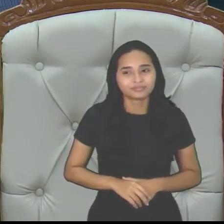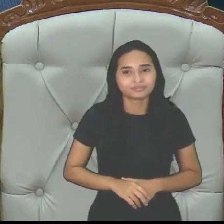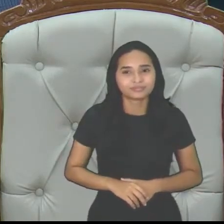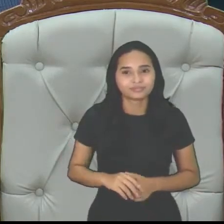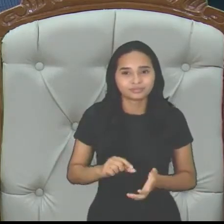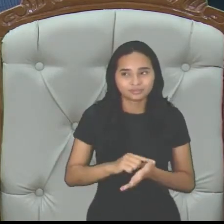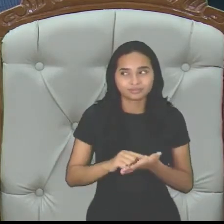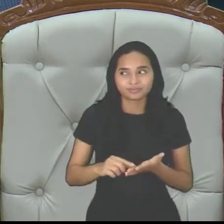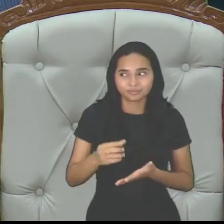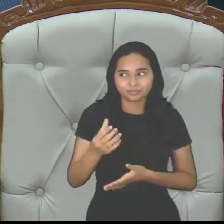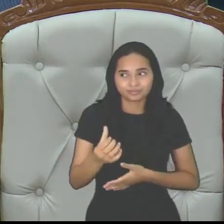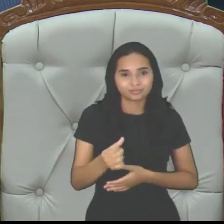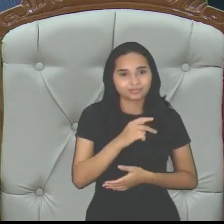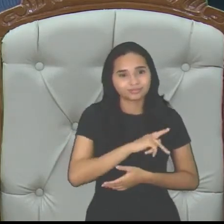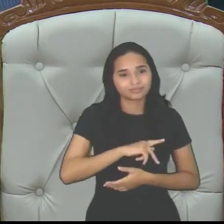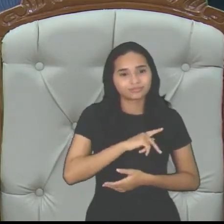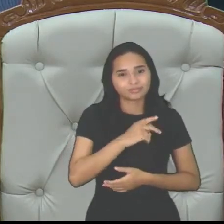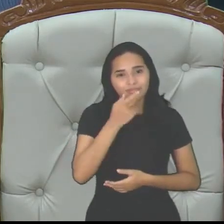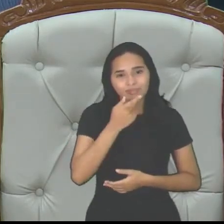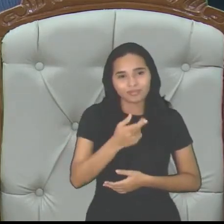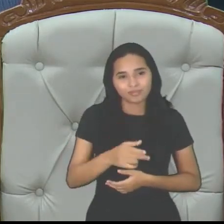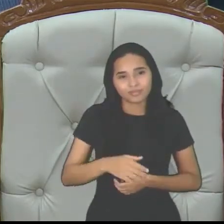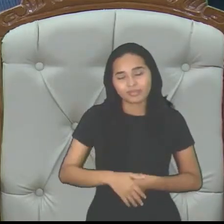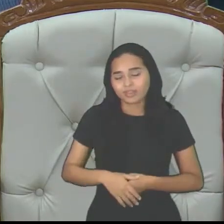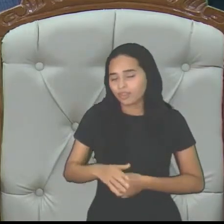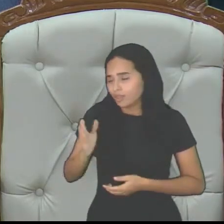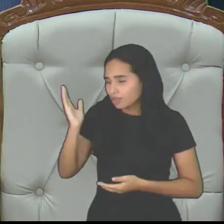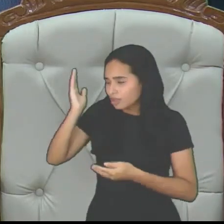Versículo 6, Paulo diz, não durmamos,